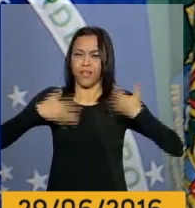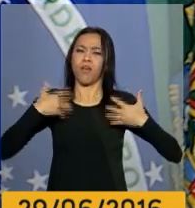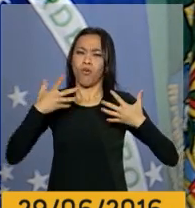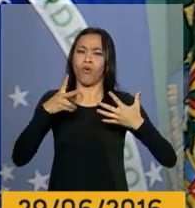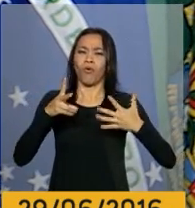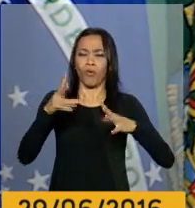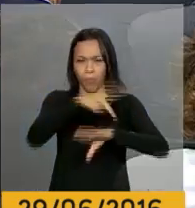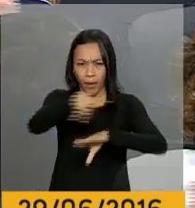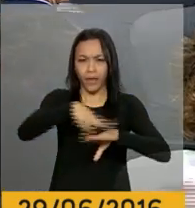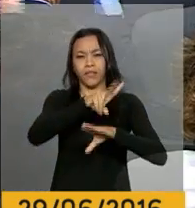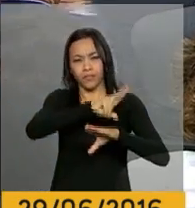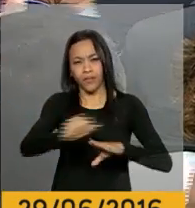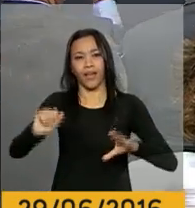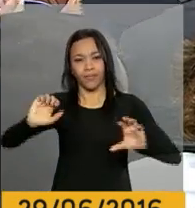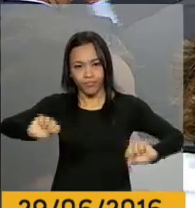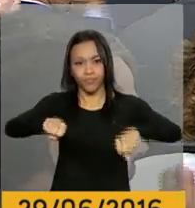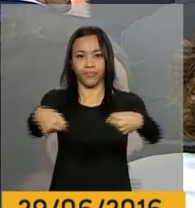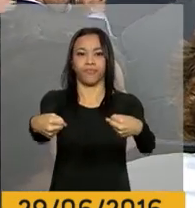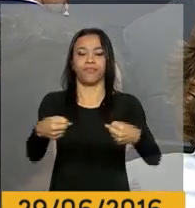crise.